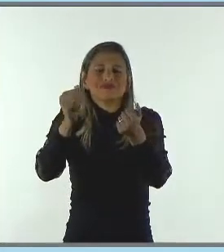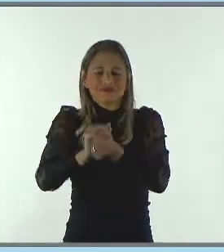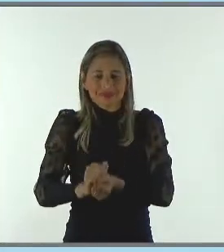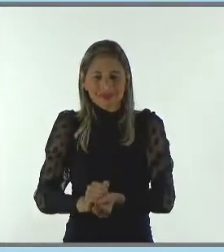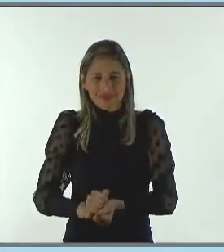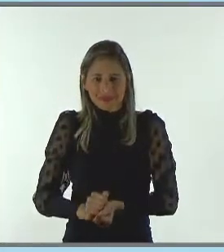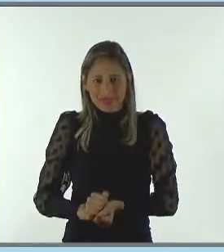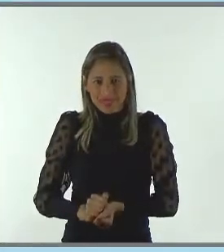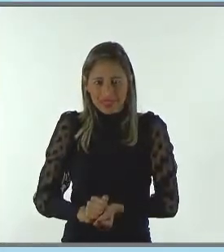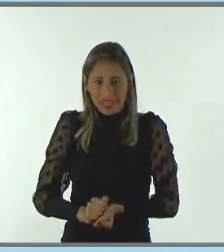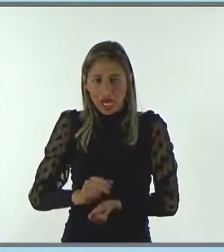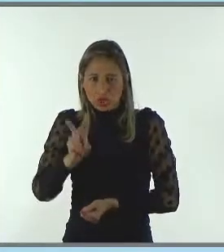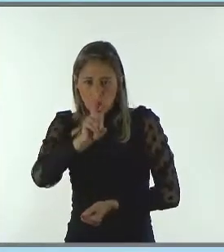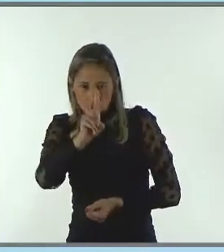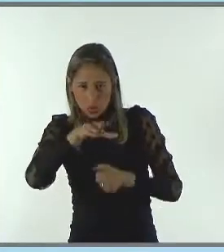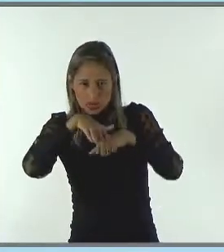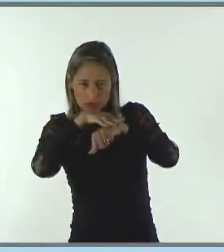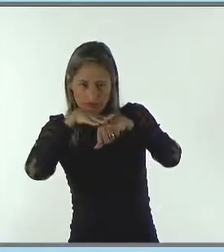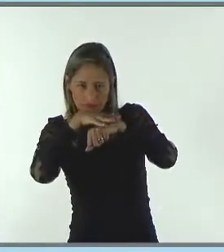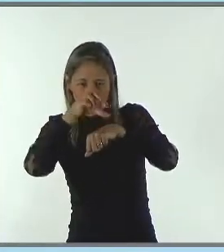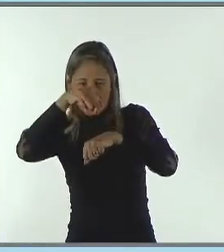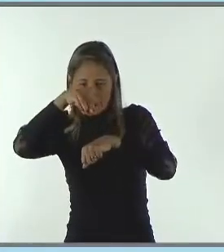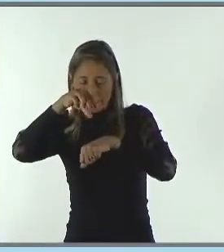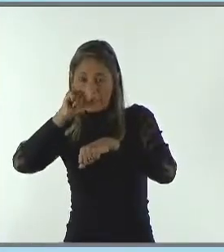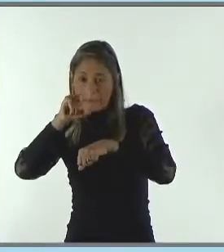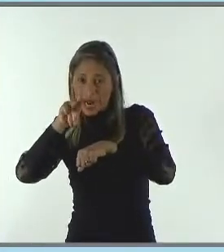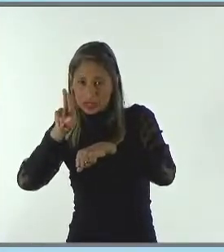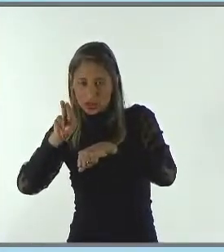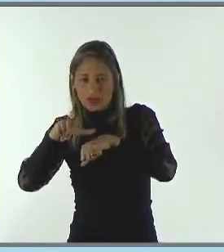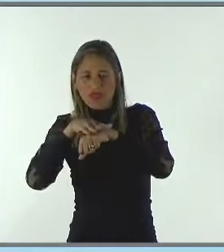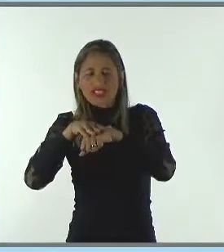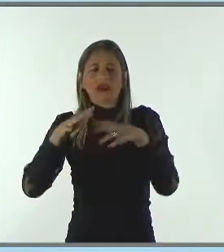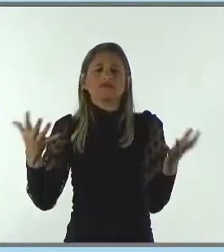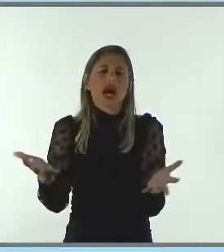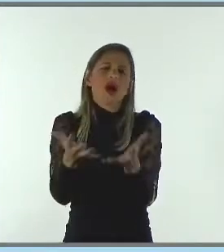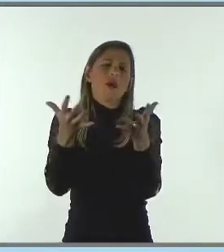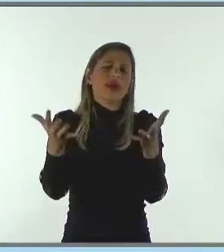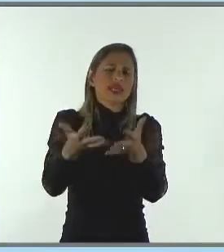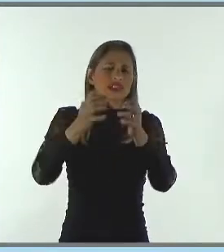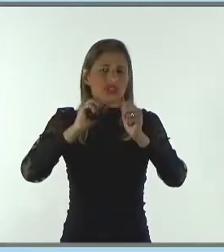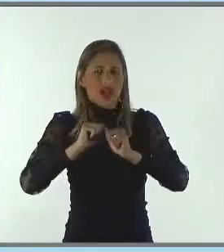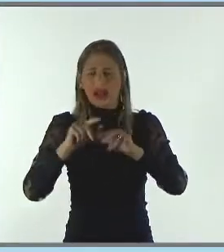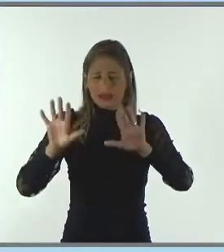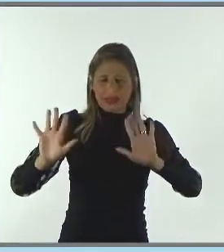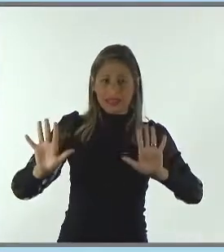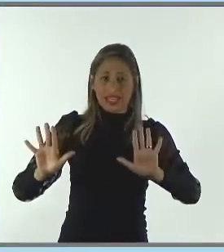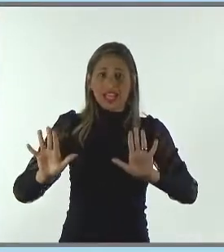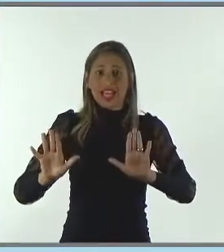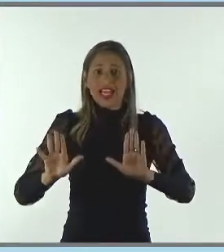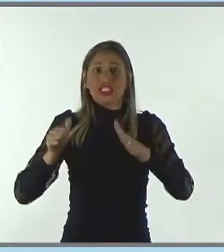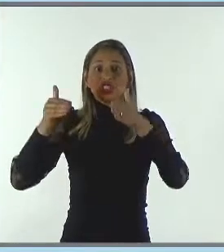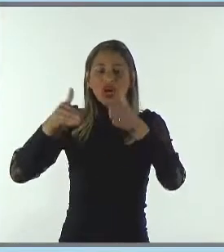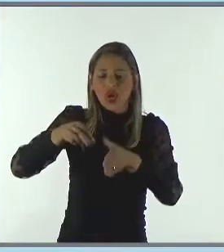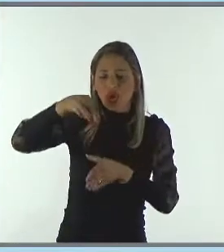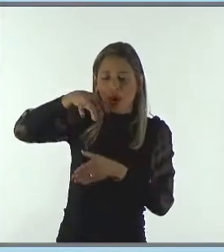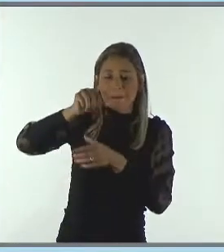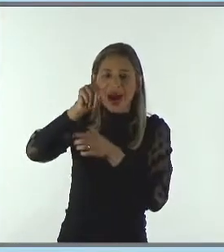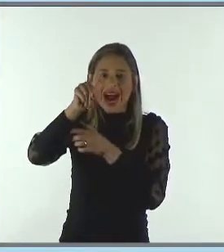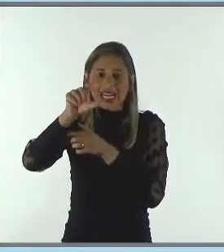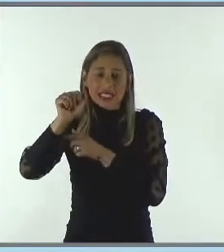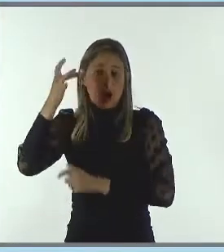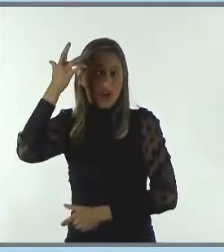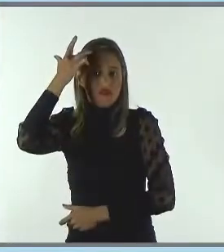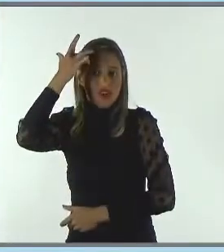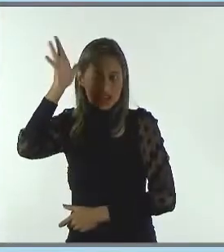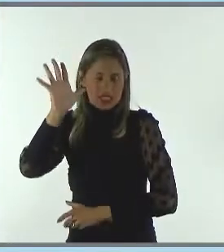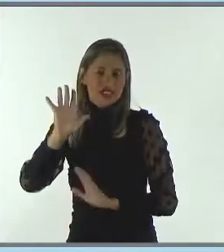eu e Madu começamos a conversar sobre homenageado, não sei o que, a gente chegou na Masa com muita facilidade, nós